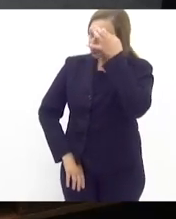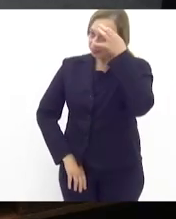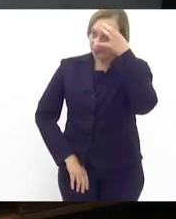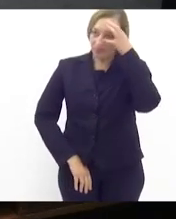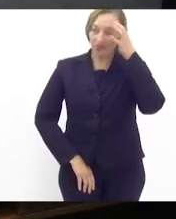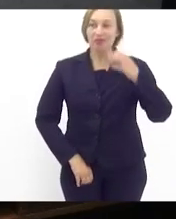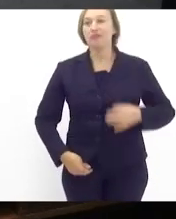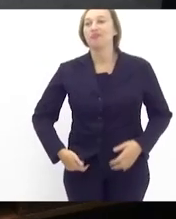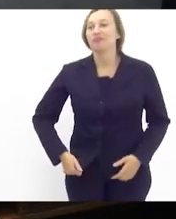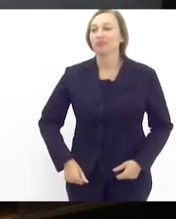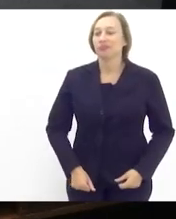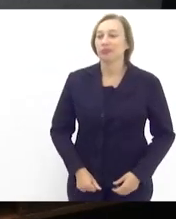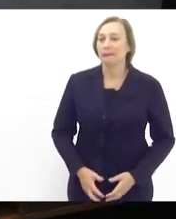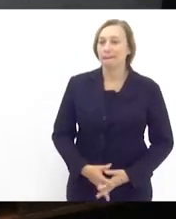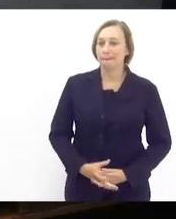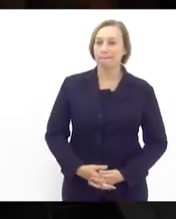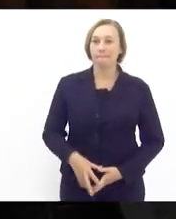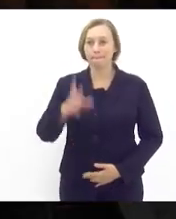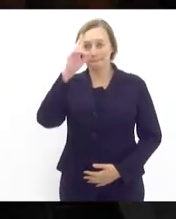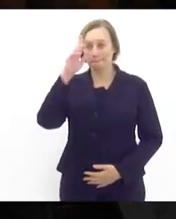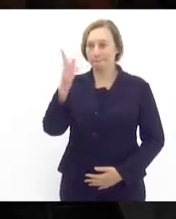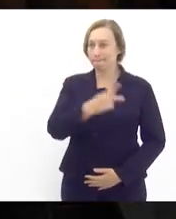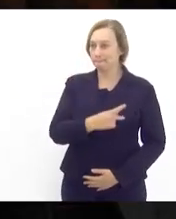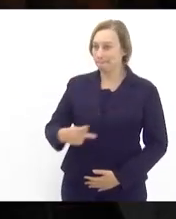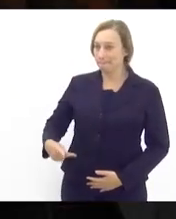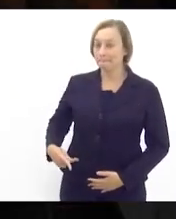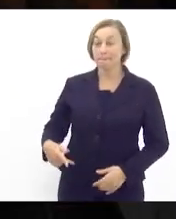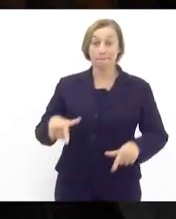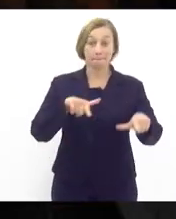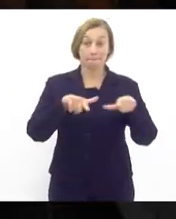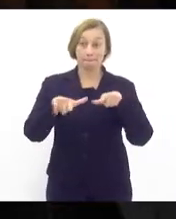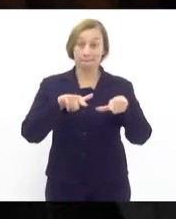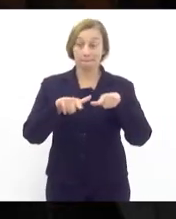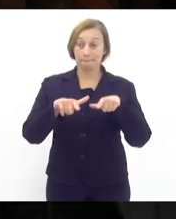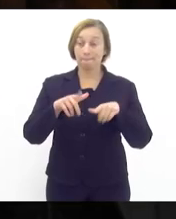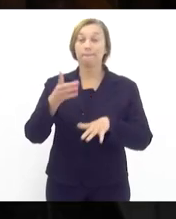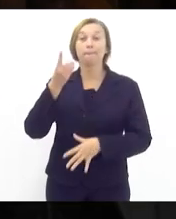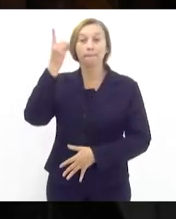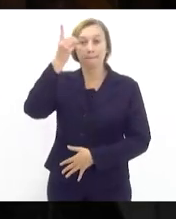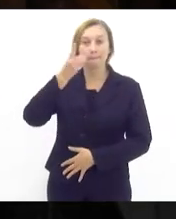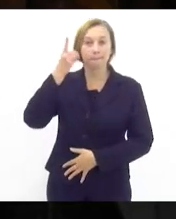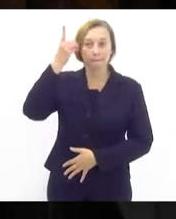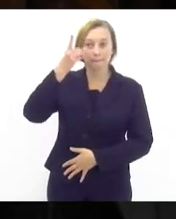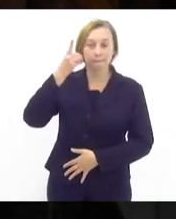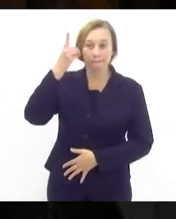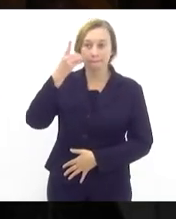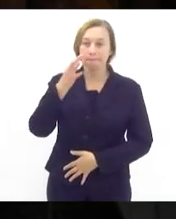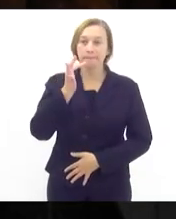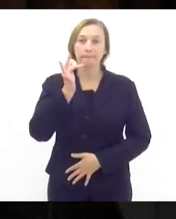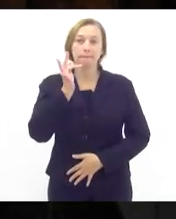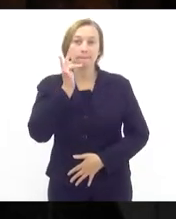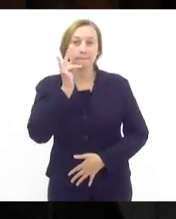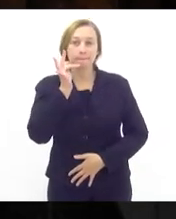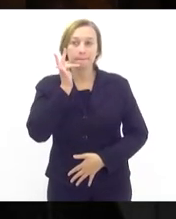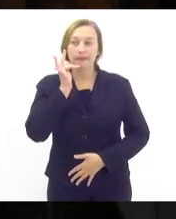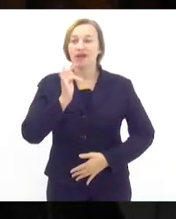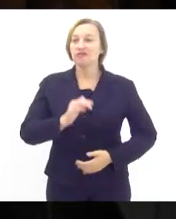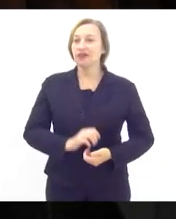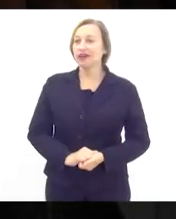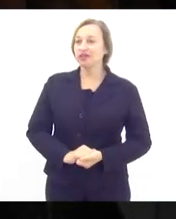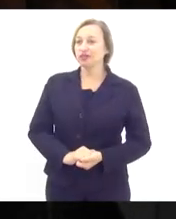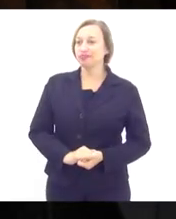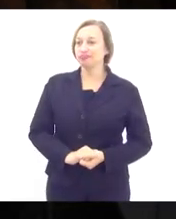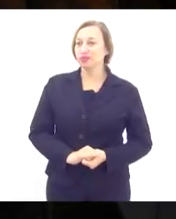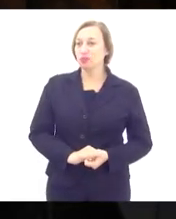senhor presidente em exercício deputado Jorge Felipe Neto